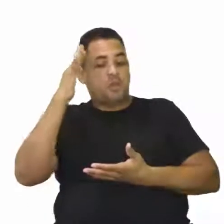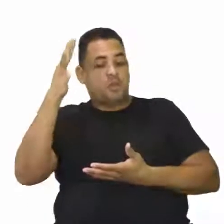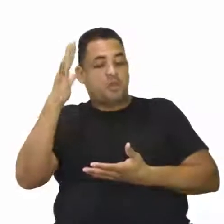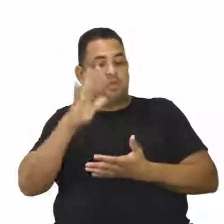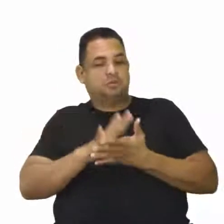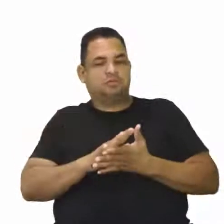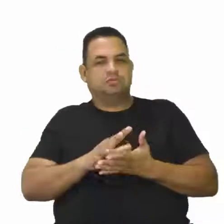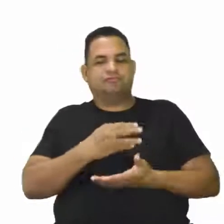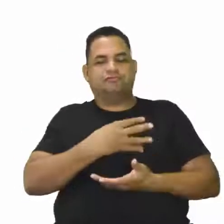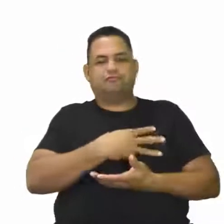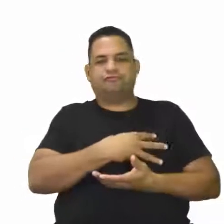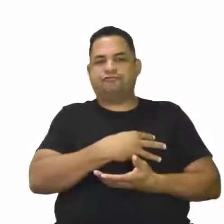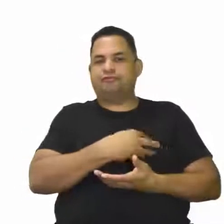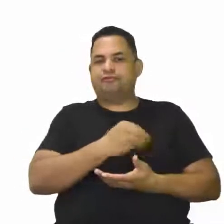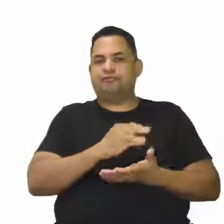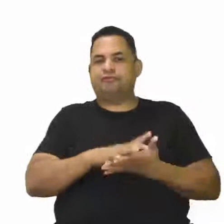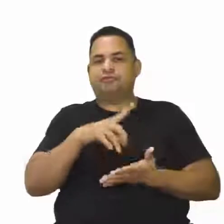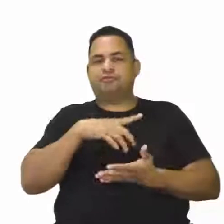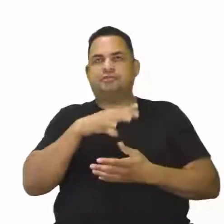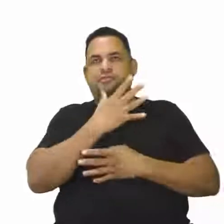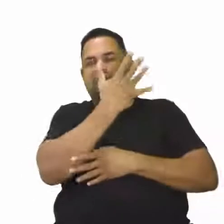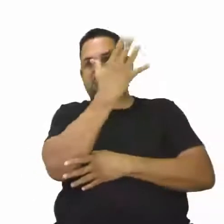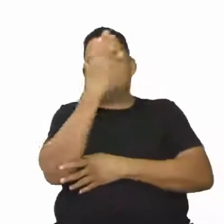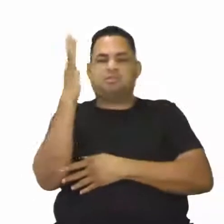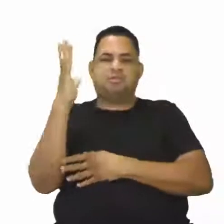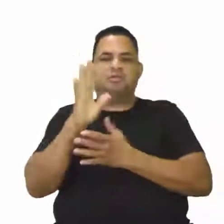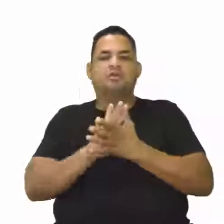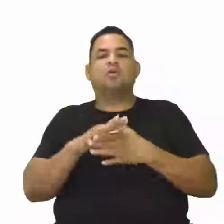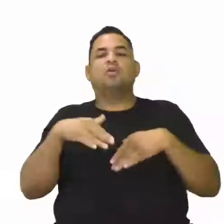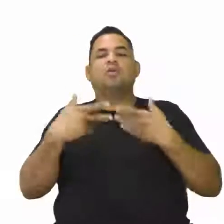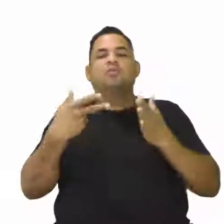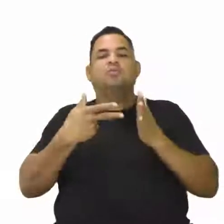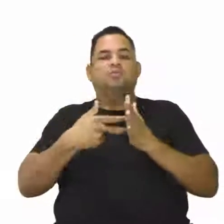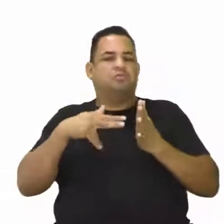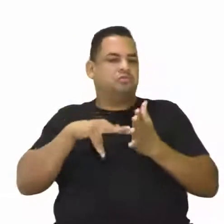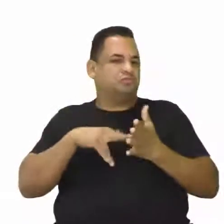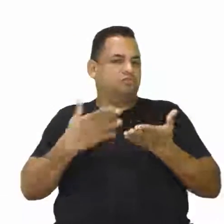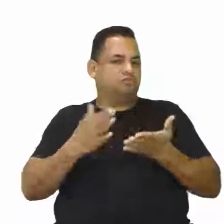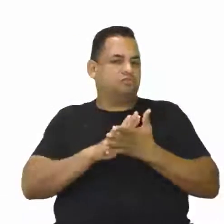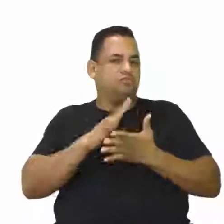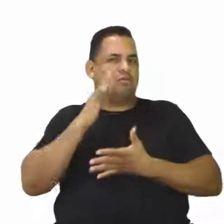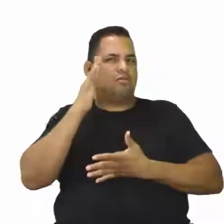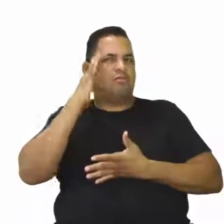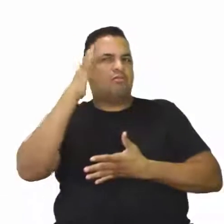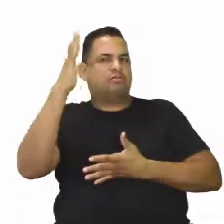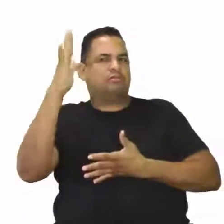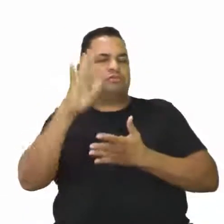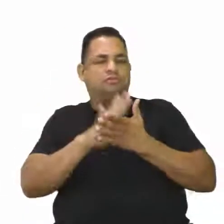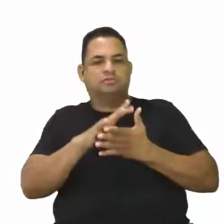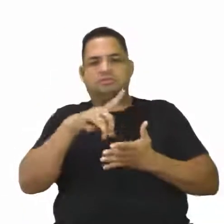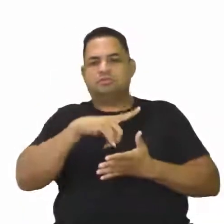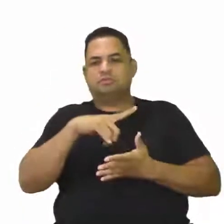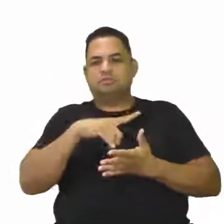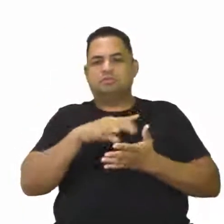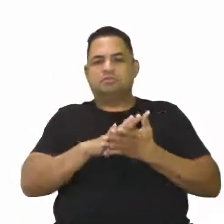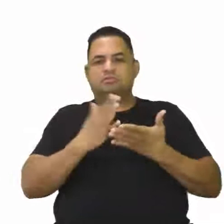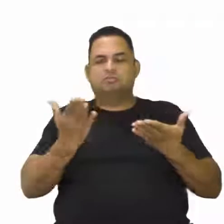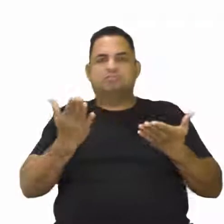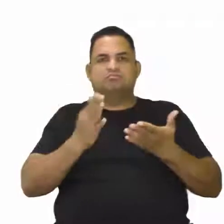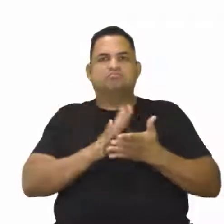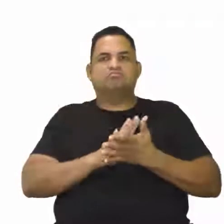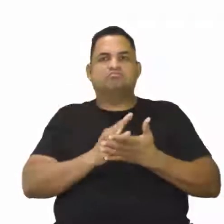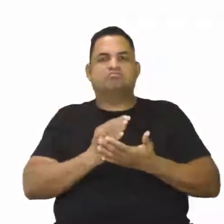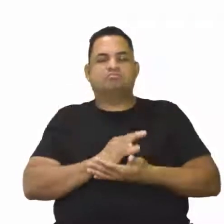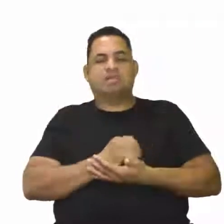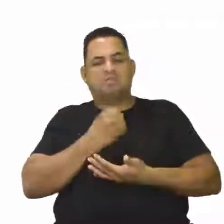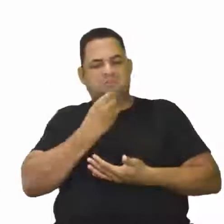tinha, que era com árvores, né? Então, o que, que significava esses sonhos que ele tinha? Será que era de mau agouro ou de